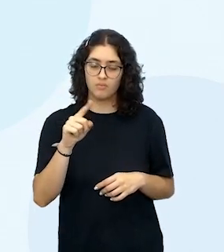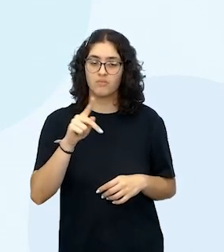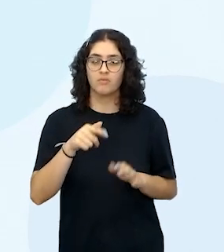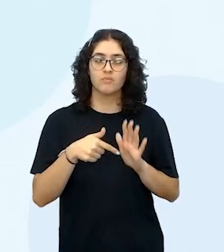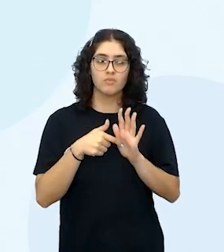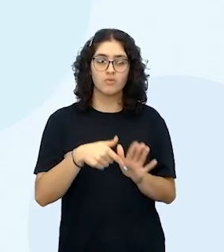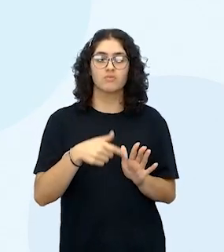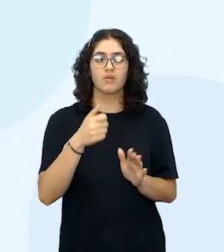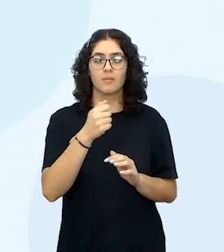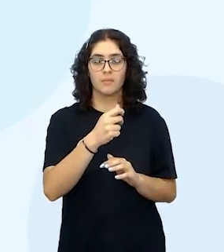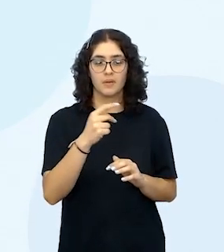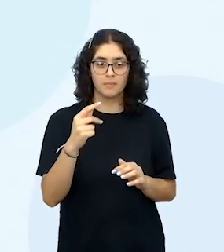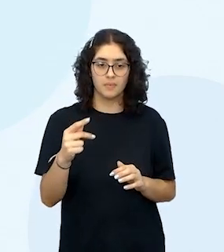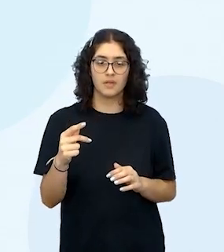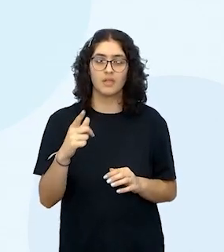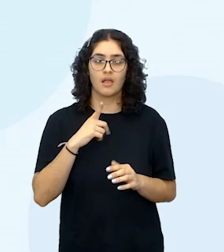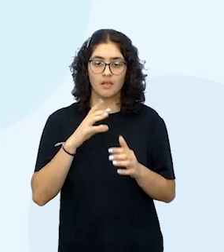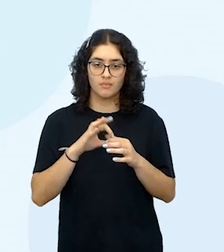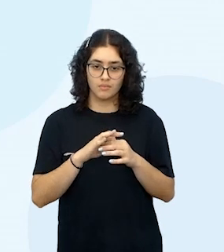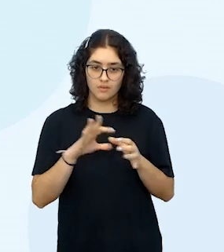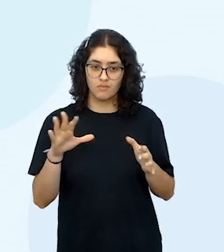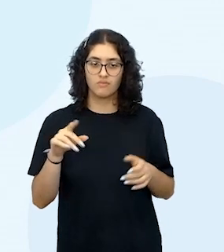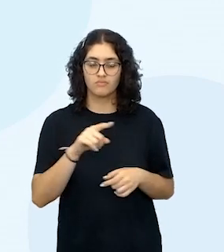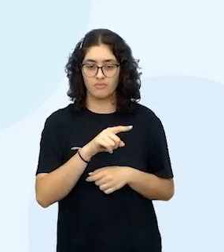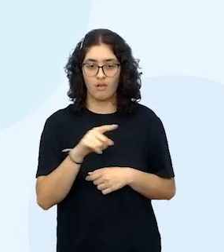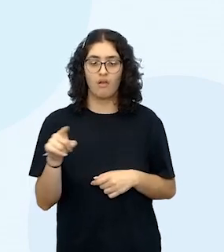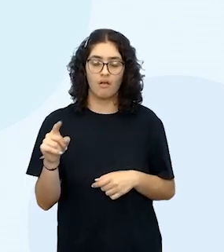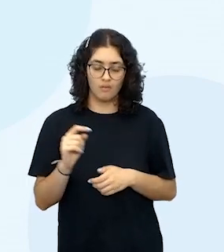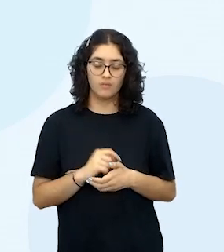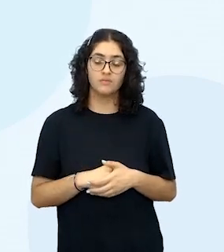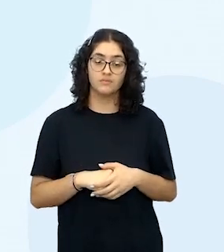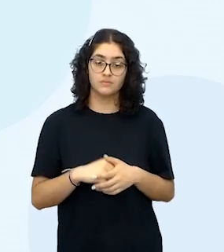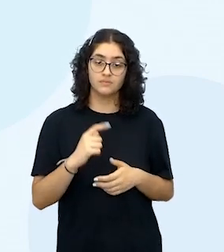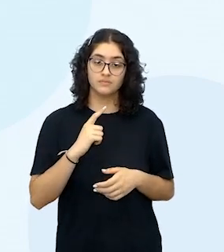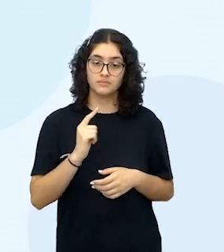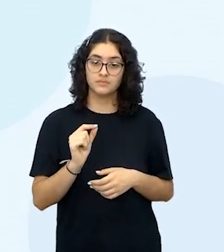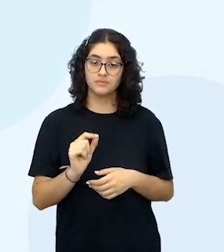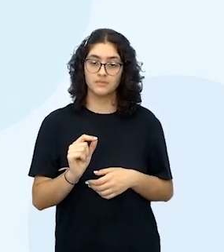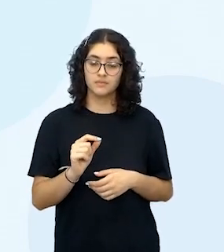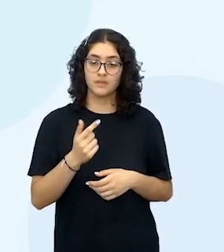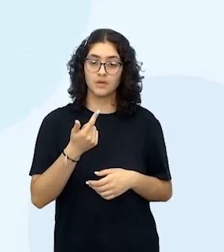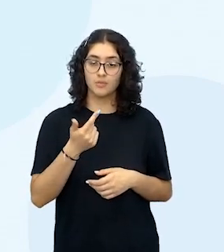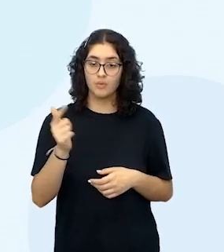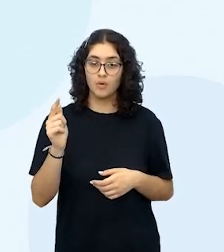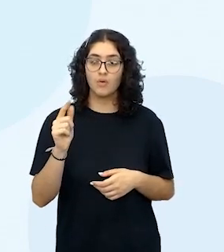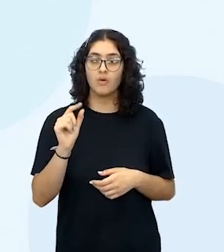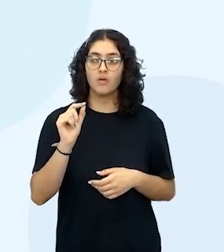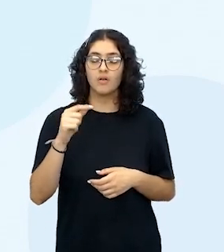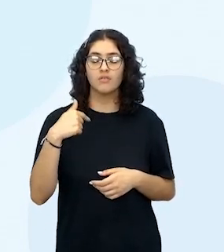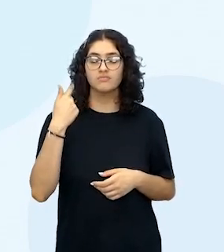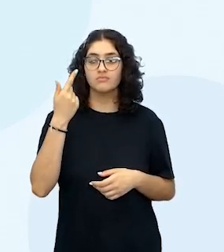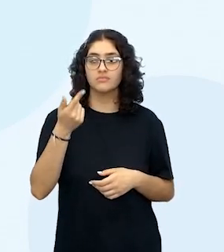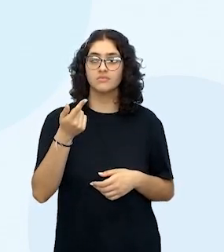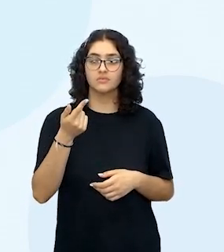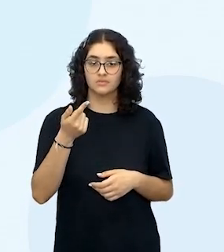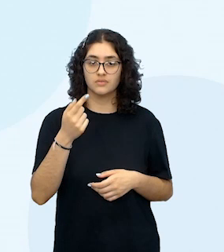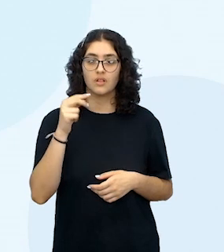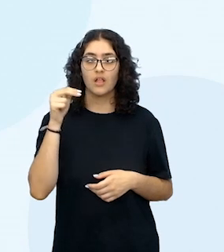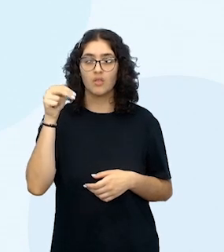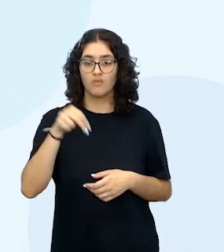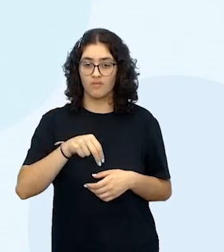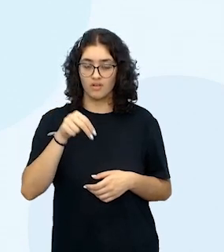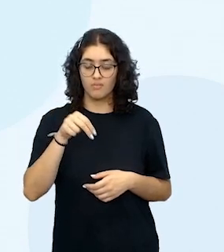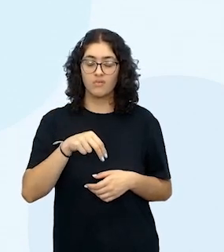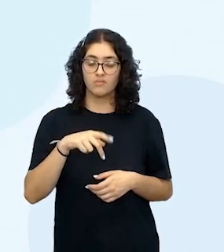esse aplicativo, está disponível para vocês, e nós temos previsto aí a nossa próxima trilha para acontecer agora em novembro.